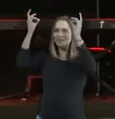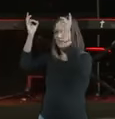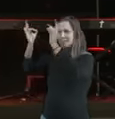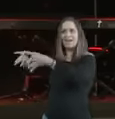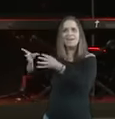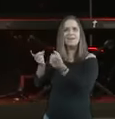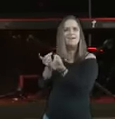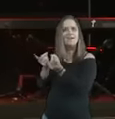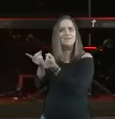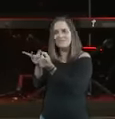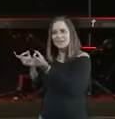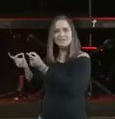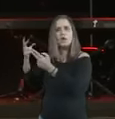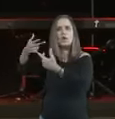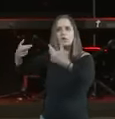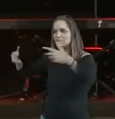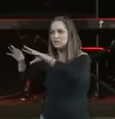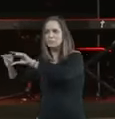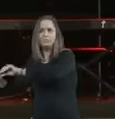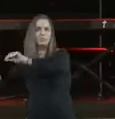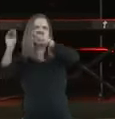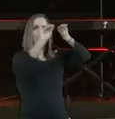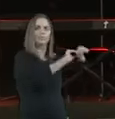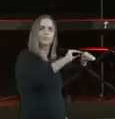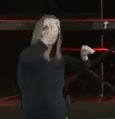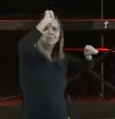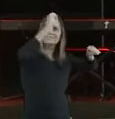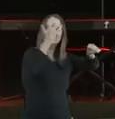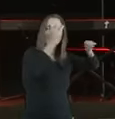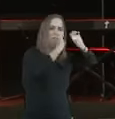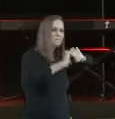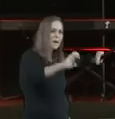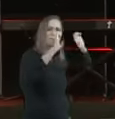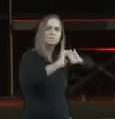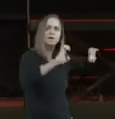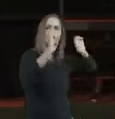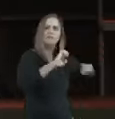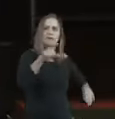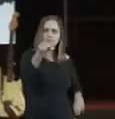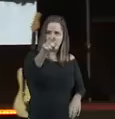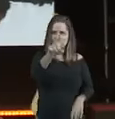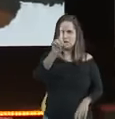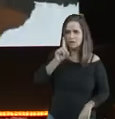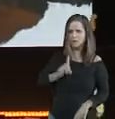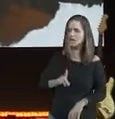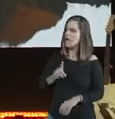e foi para a Índia. Aí você fala: caramba, que legal, Deus abençoa. É, ficou lá, ninguém se convertia.